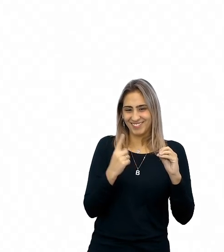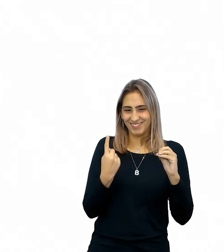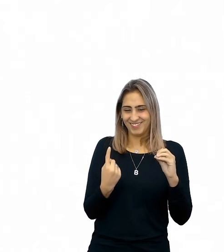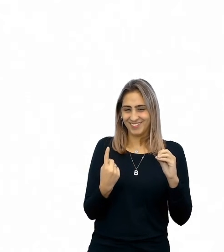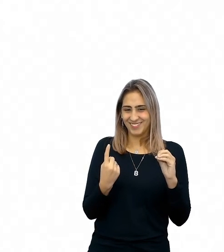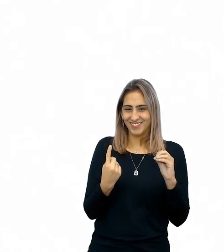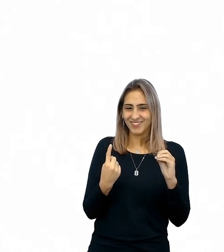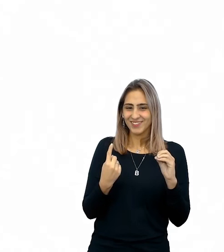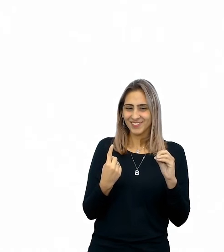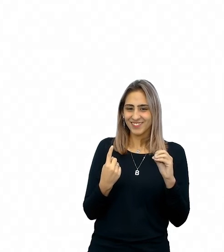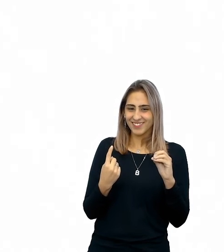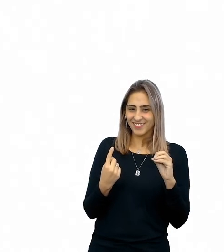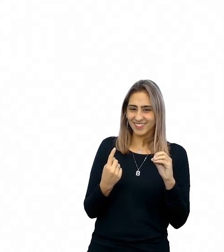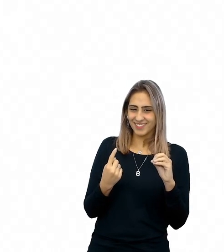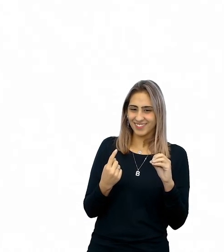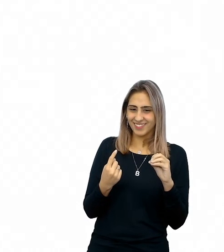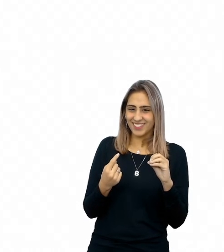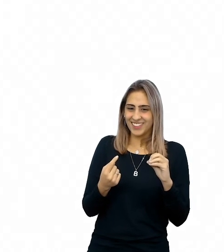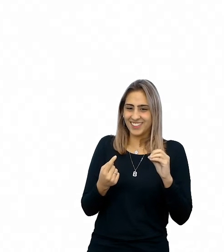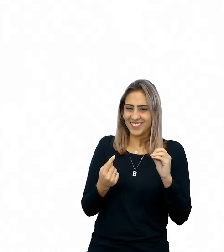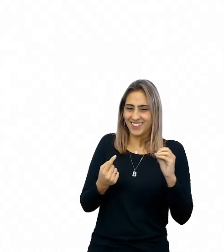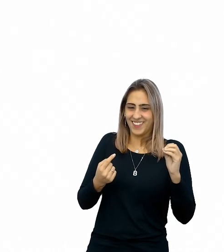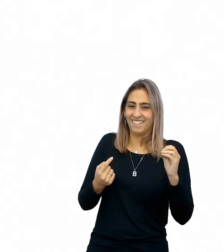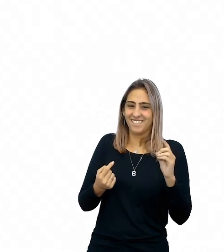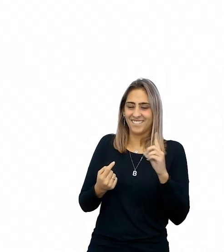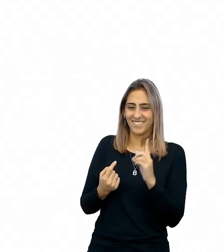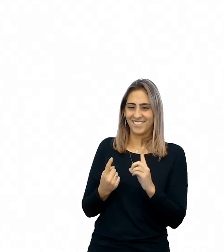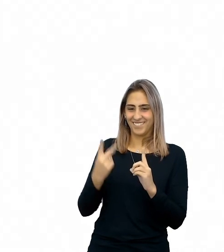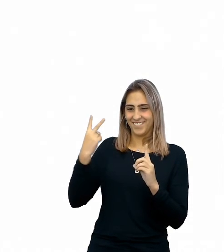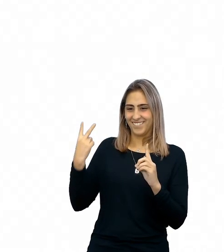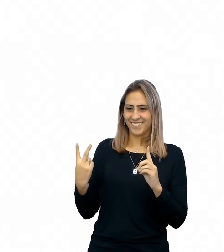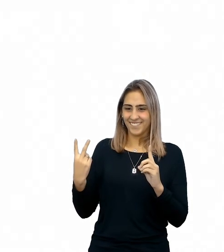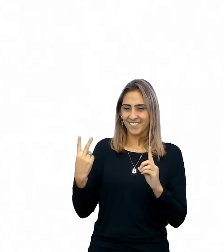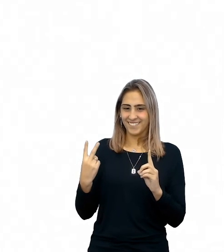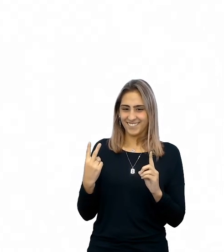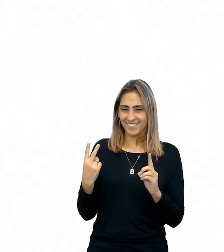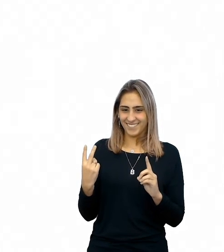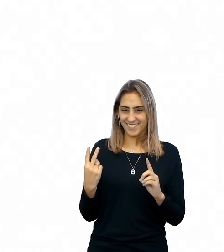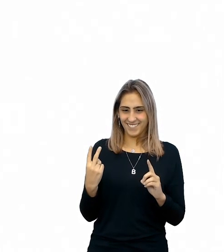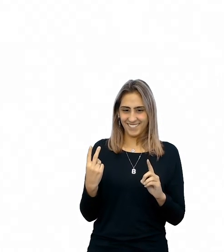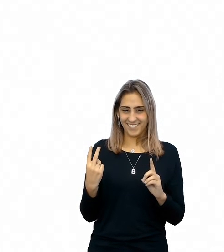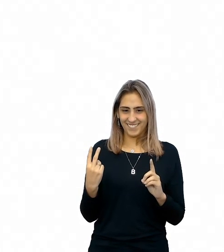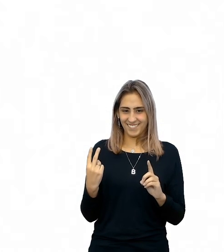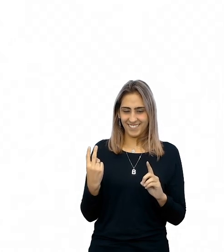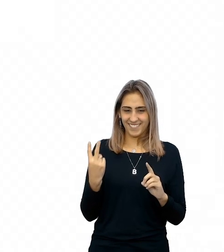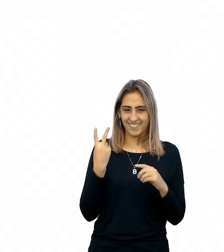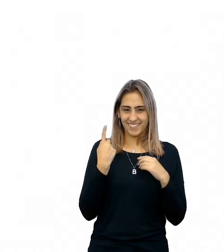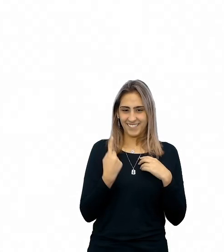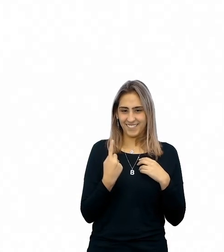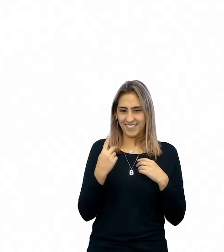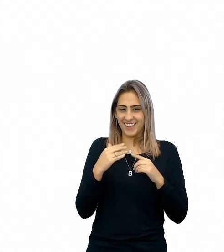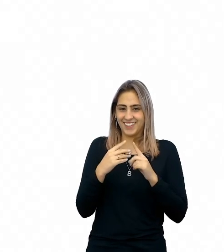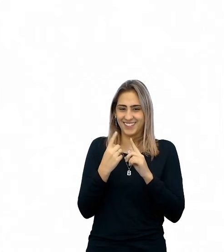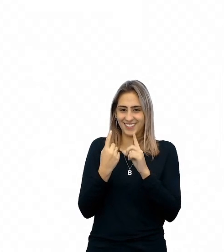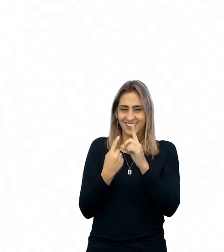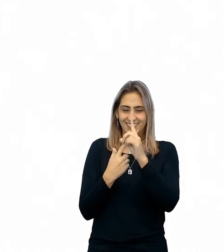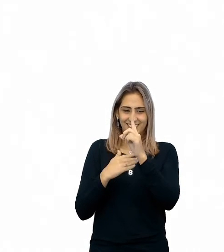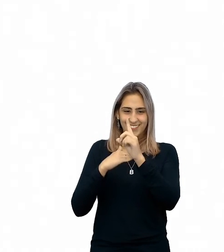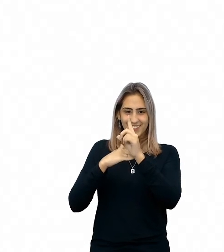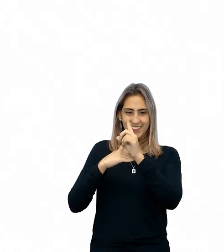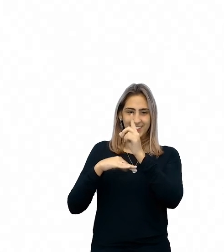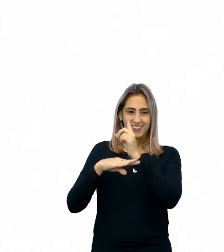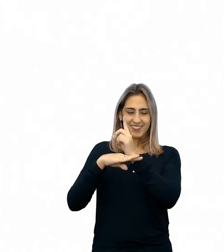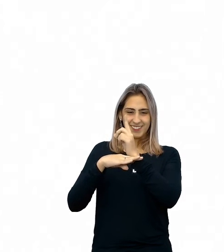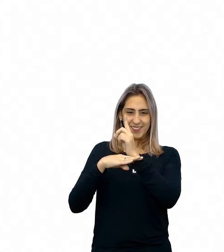todo, ou o primeiro inteiro, e do 1 ao 2, o outro. Quando eu falo de 1/3, eu tenho um inteiro que foi dividido em